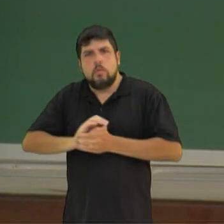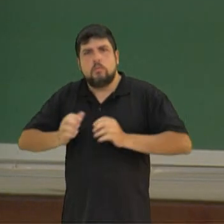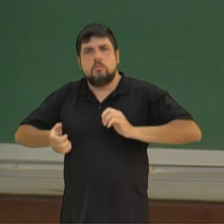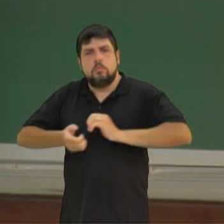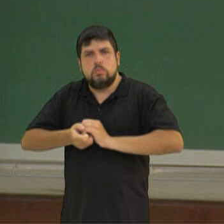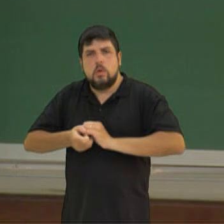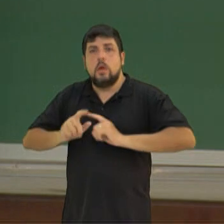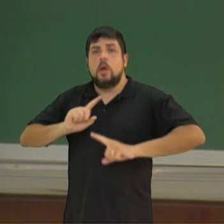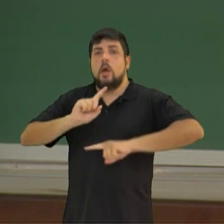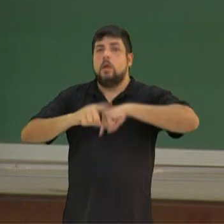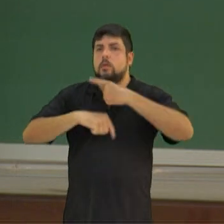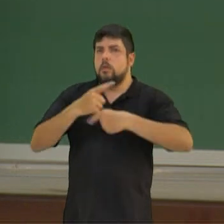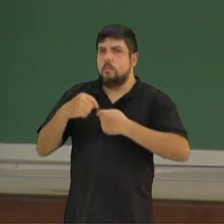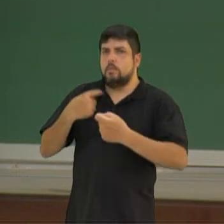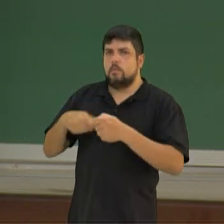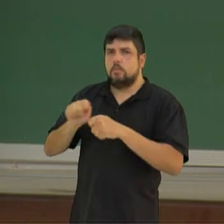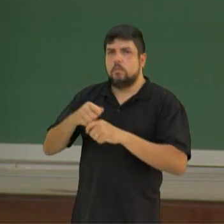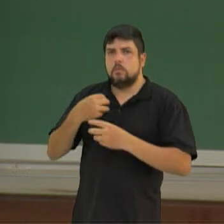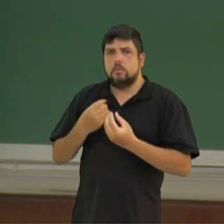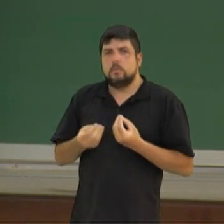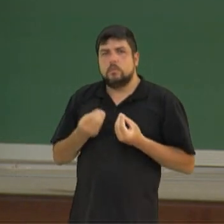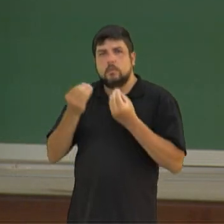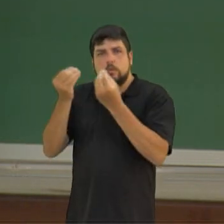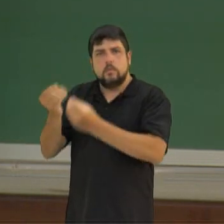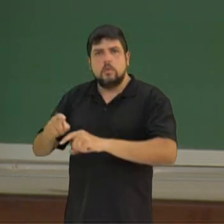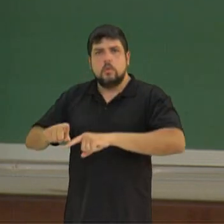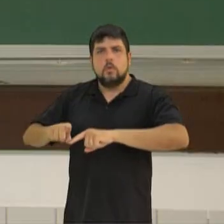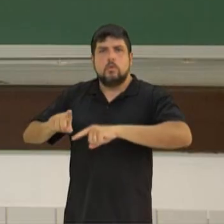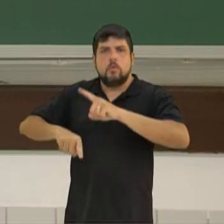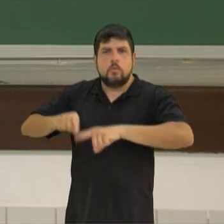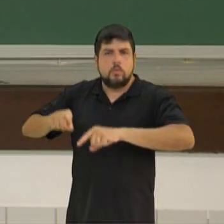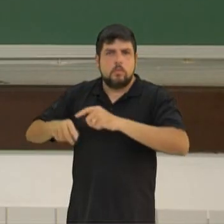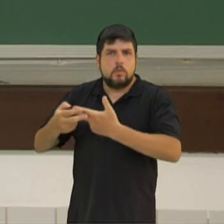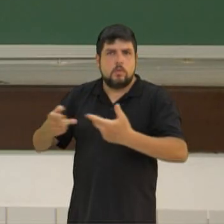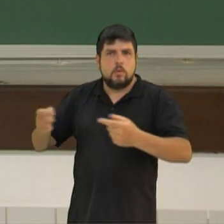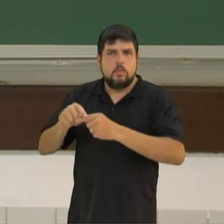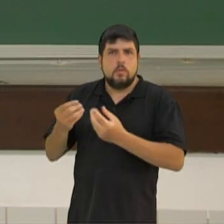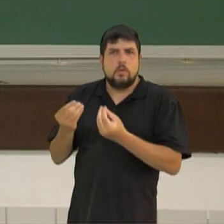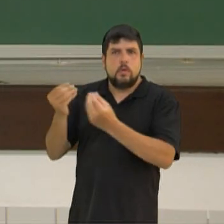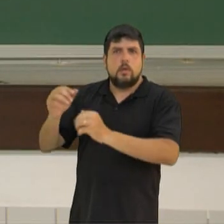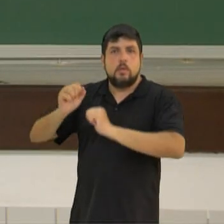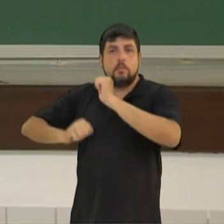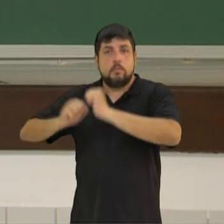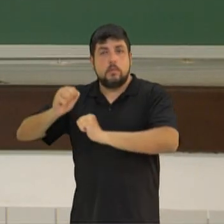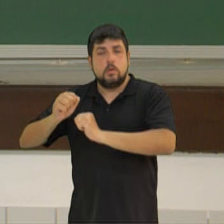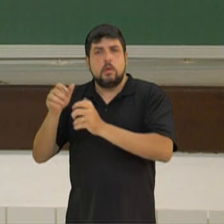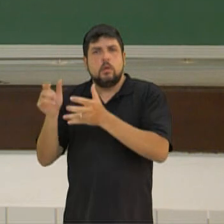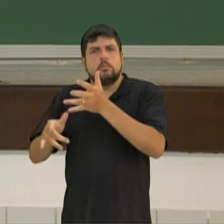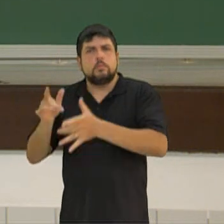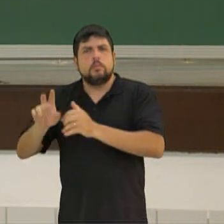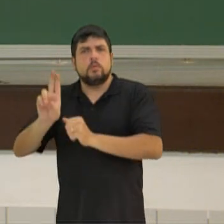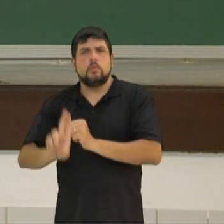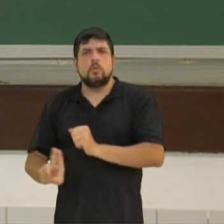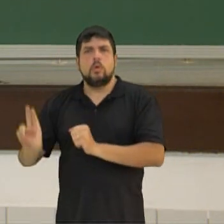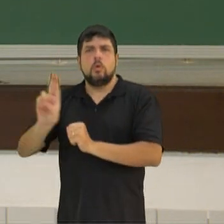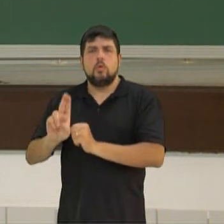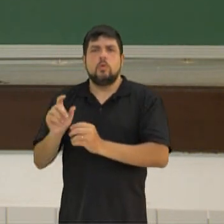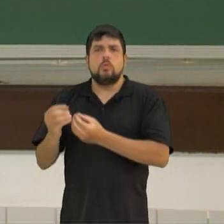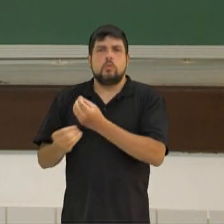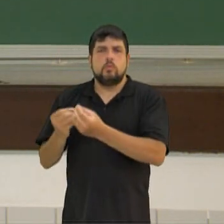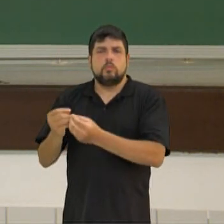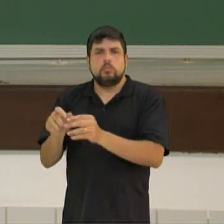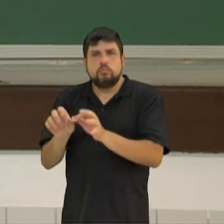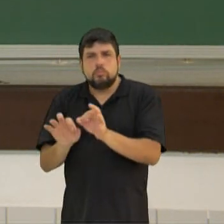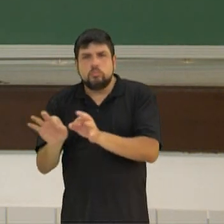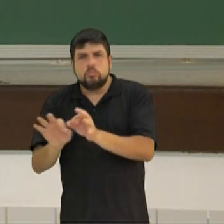prensado e depois sim ele vai ser enviado como matéria-prima para a indústria que vai utilizar o que sobrou aí desse equipamento para dar